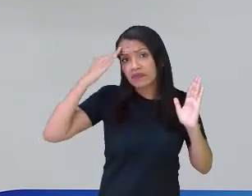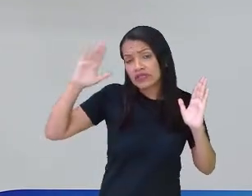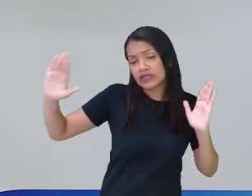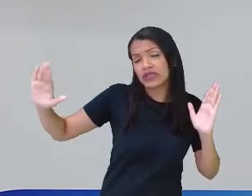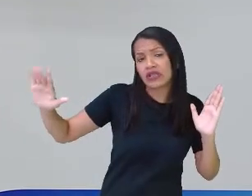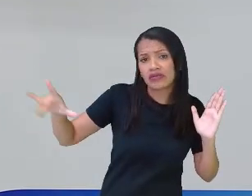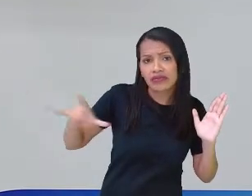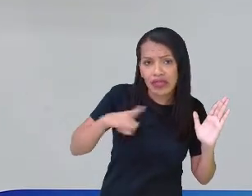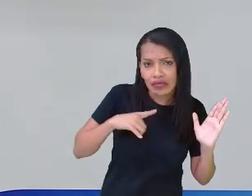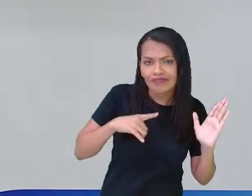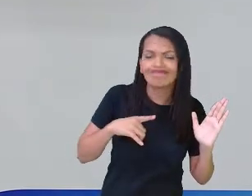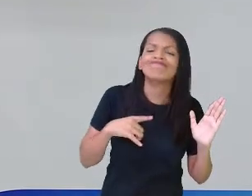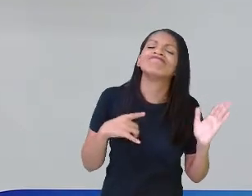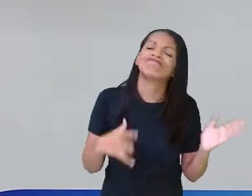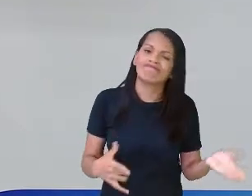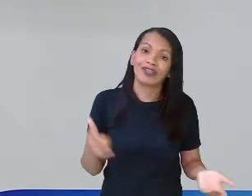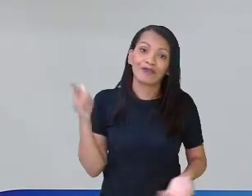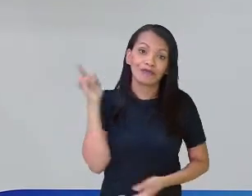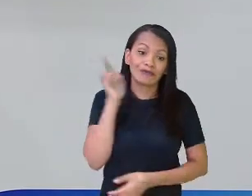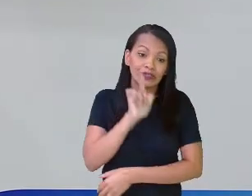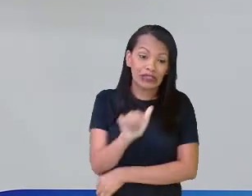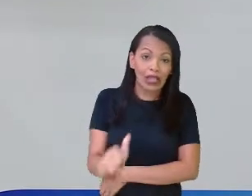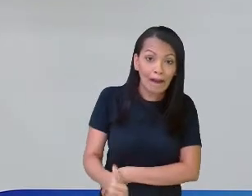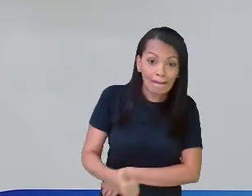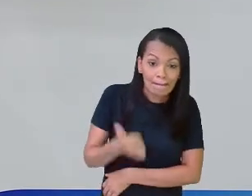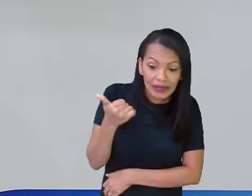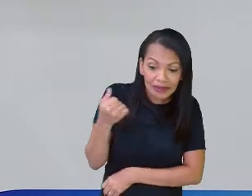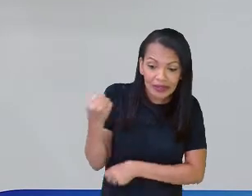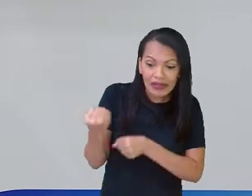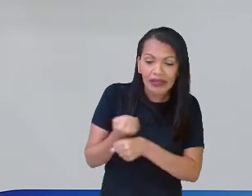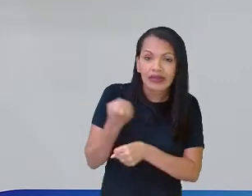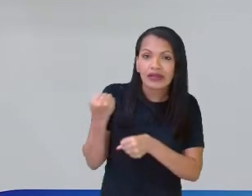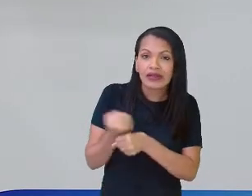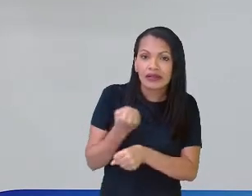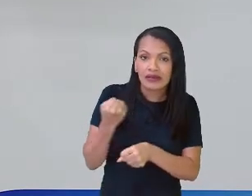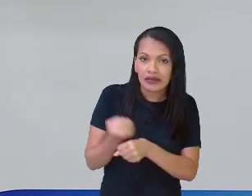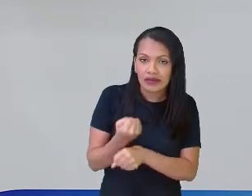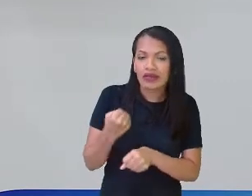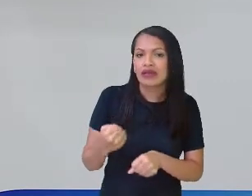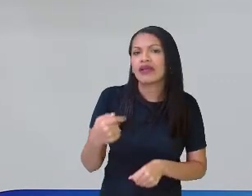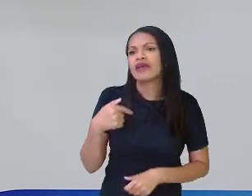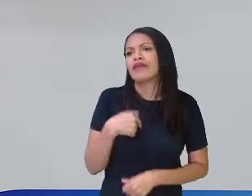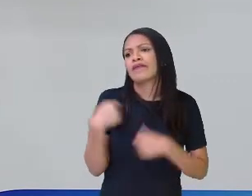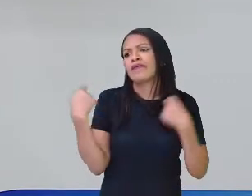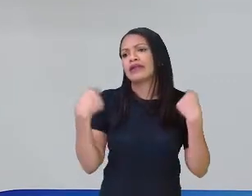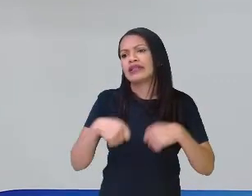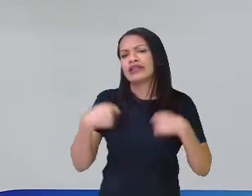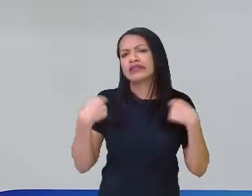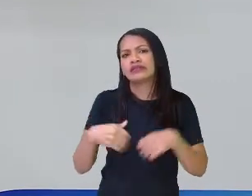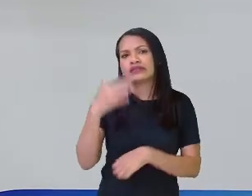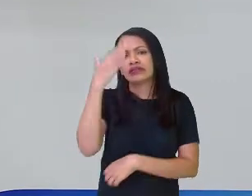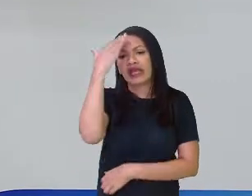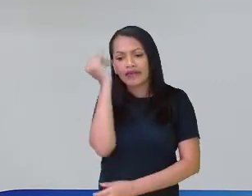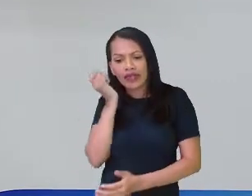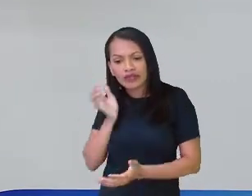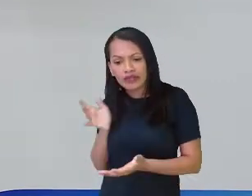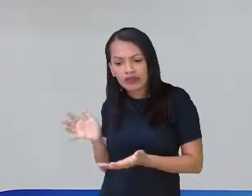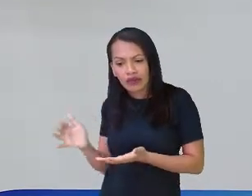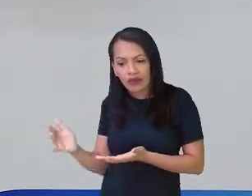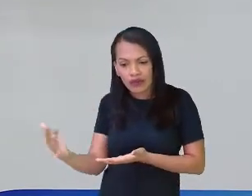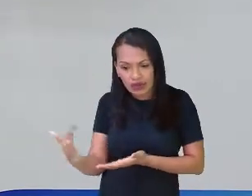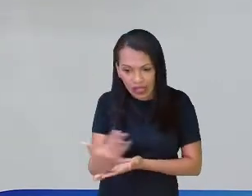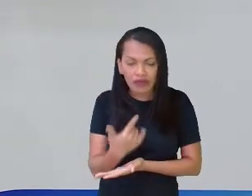que eu consiga, primeiro, construir um gráfico ou uma tabela, eu preciso saber dos dados que eu vou